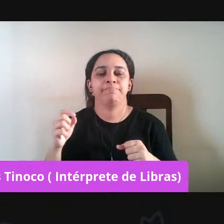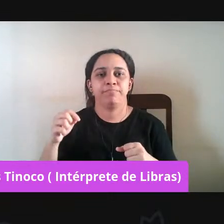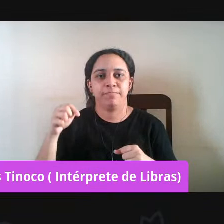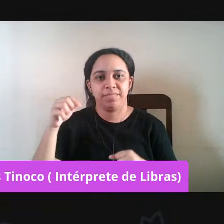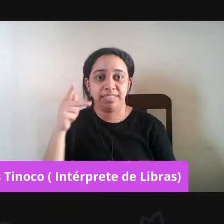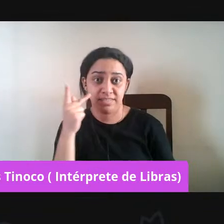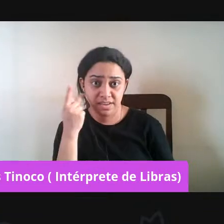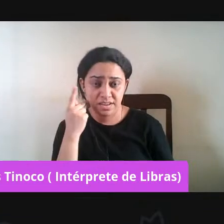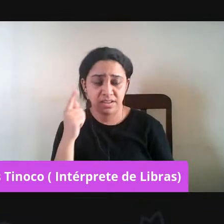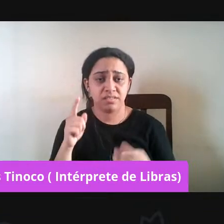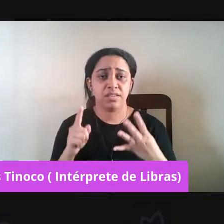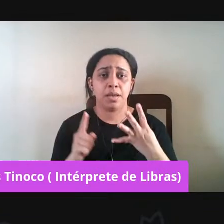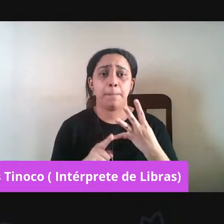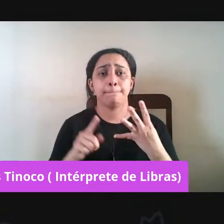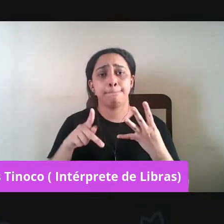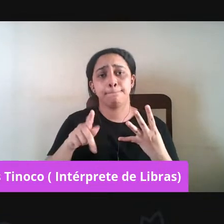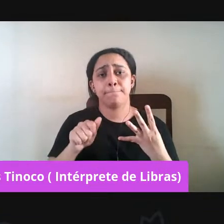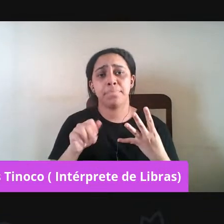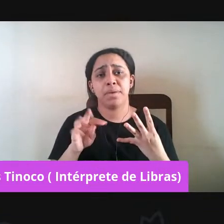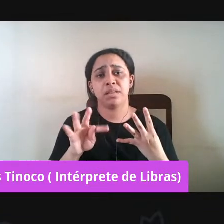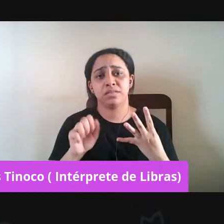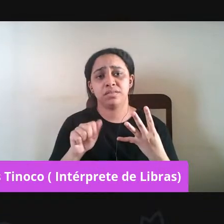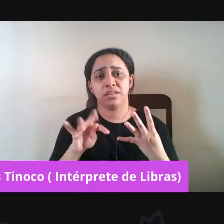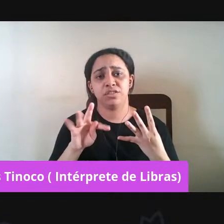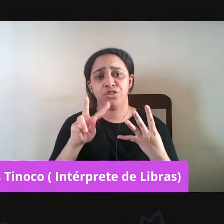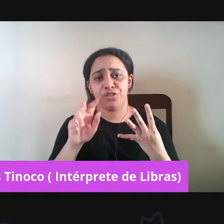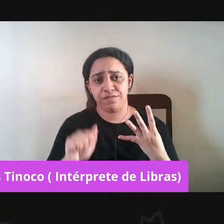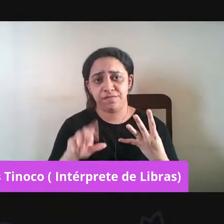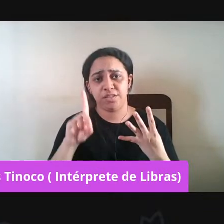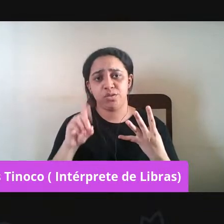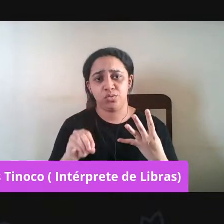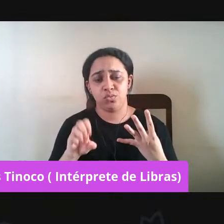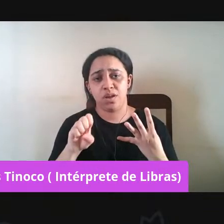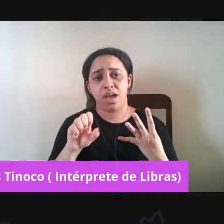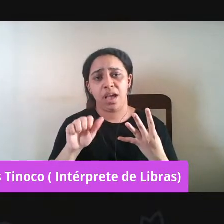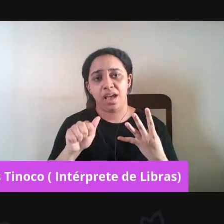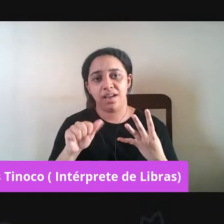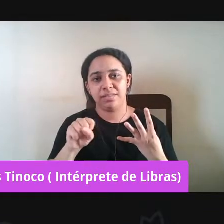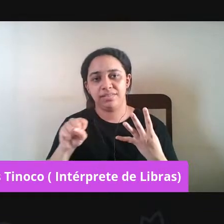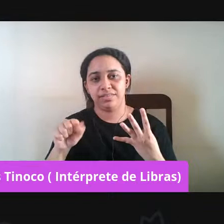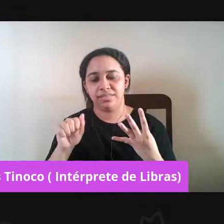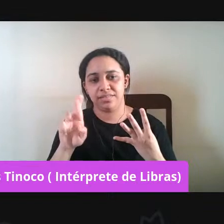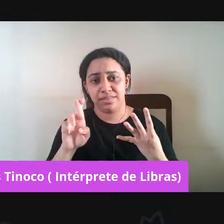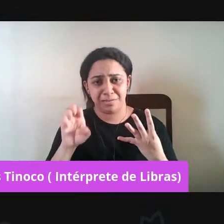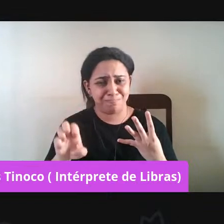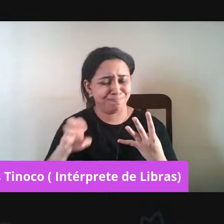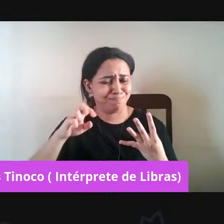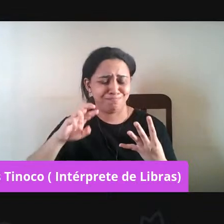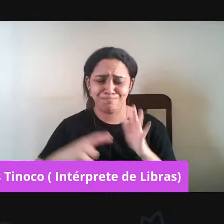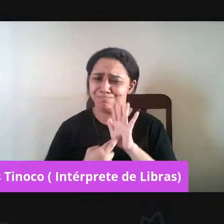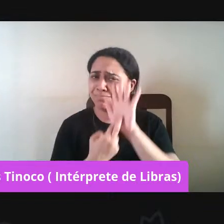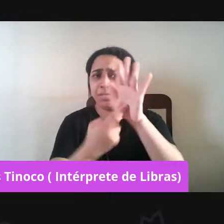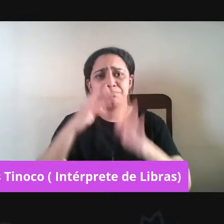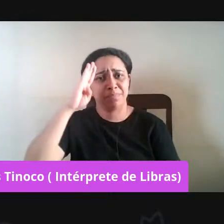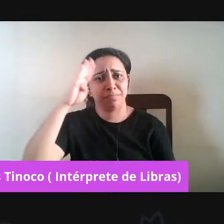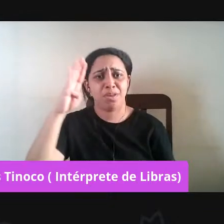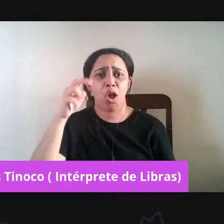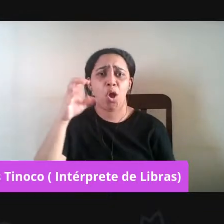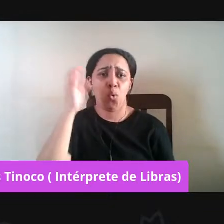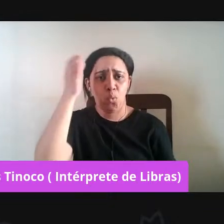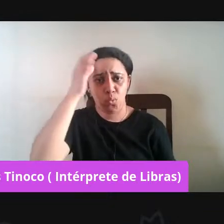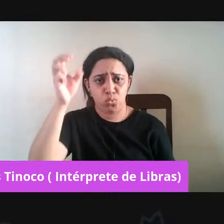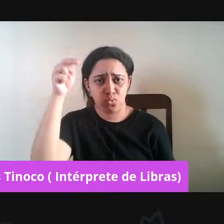artístico pseudônimo de Antônio Gonçalves da Silva, um dos mais importantes representantes da cultura popular nordestina. Por